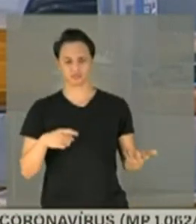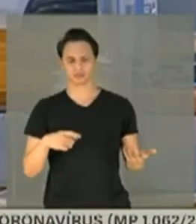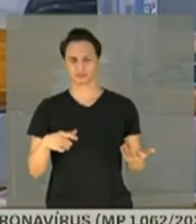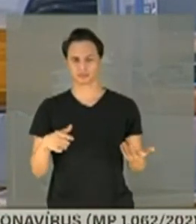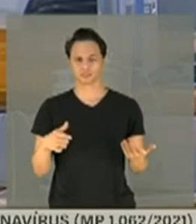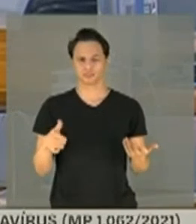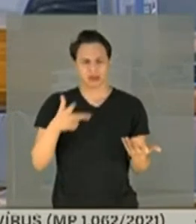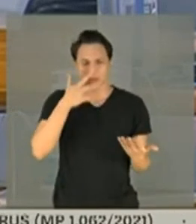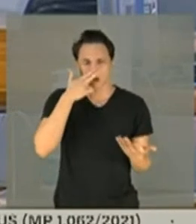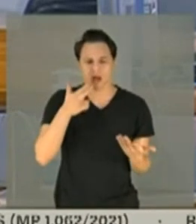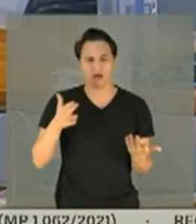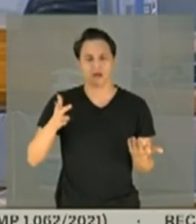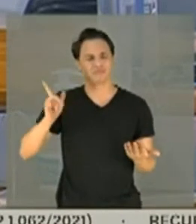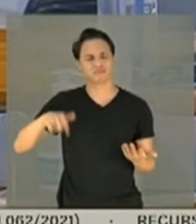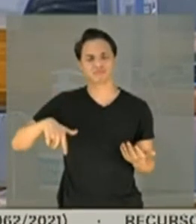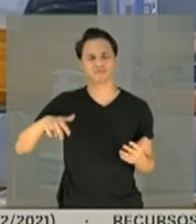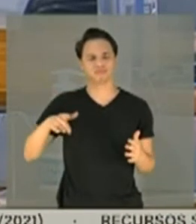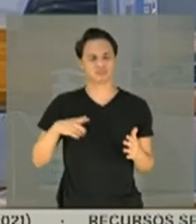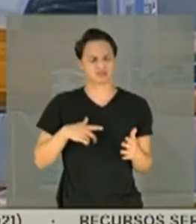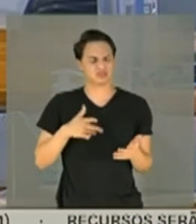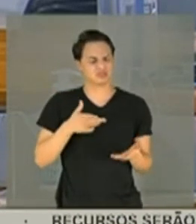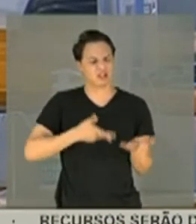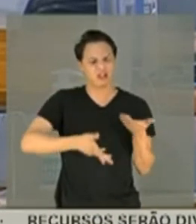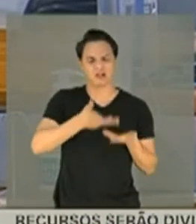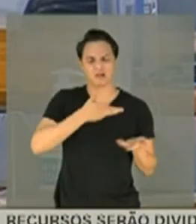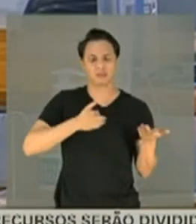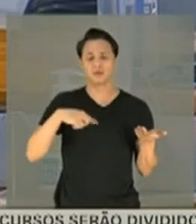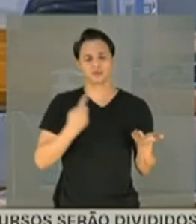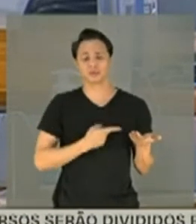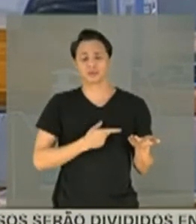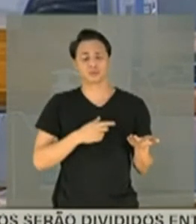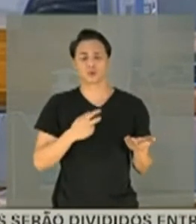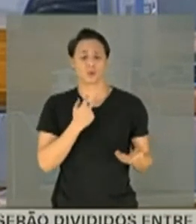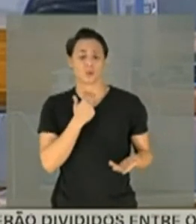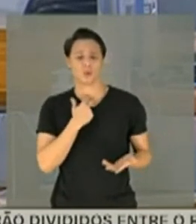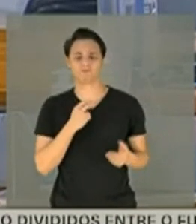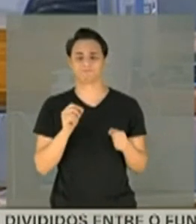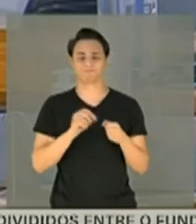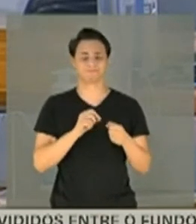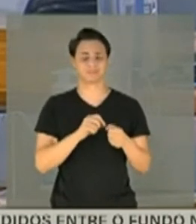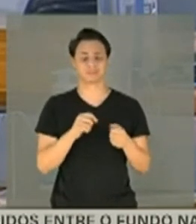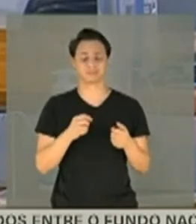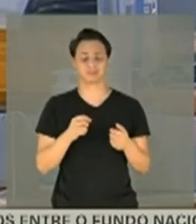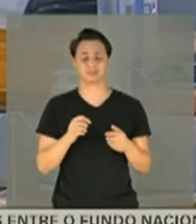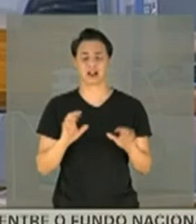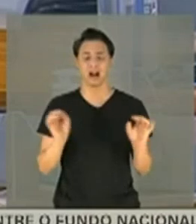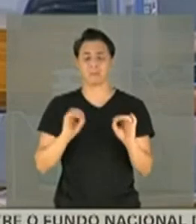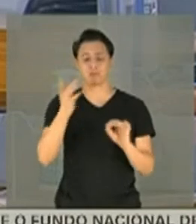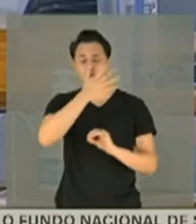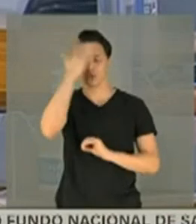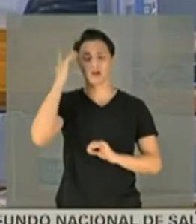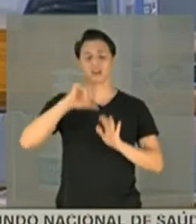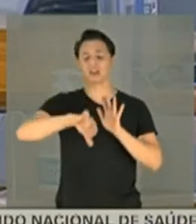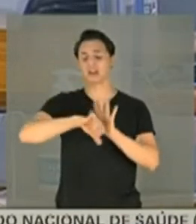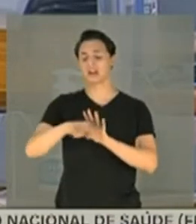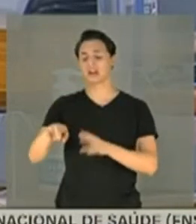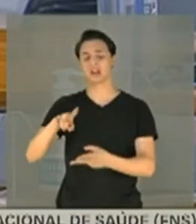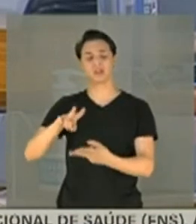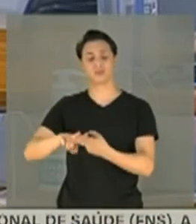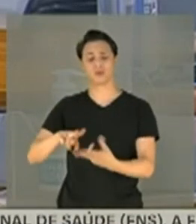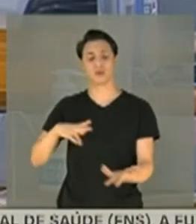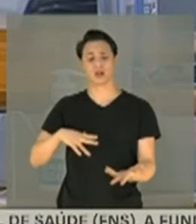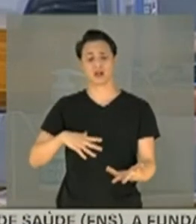assim que é um tratamento que a gente não deve dar nem para criminoso. A lei tem que